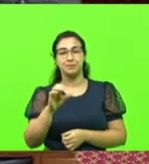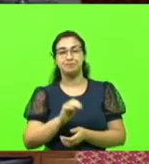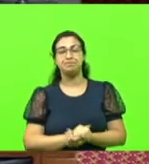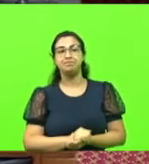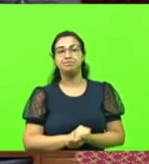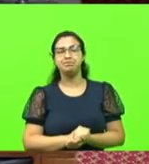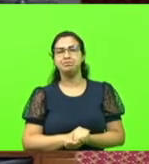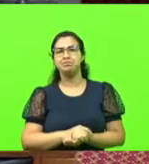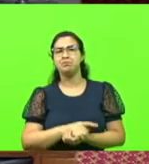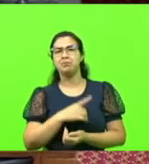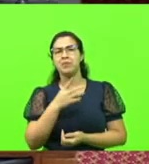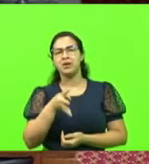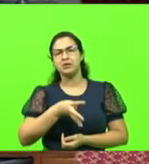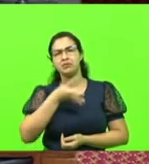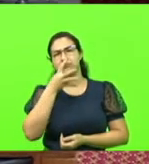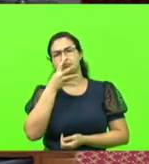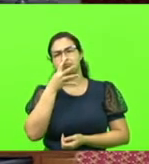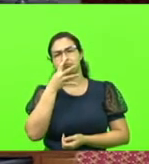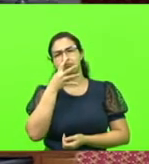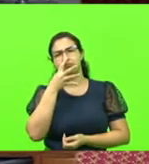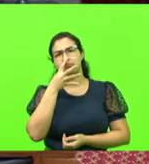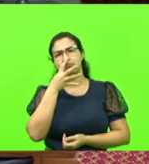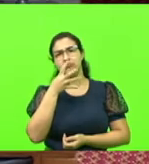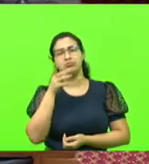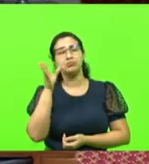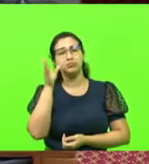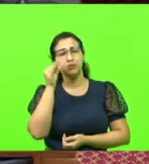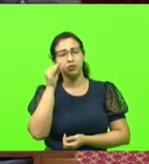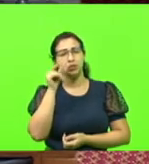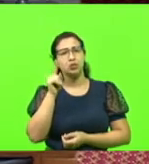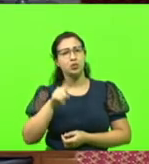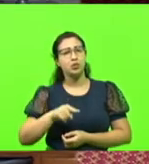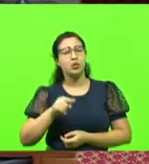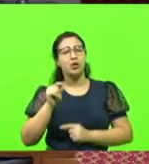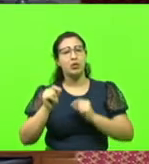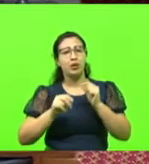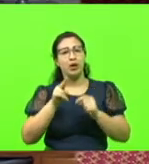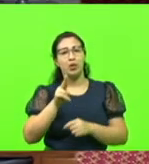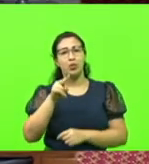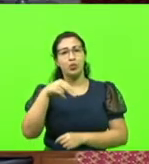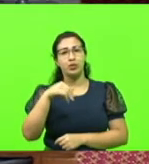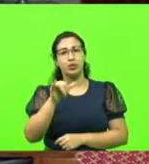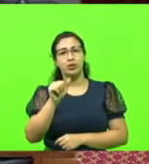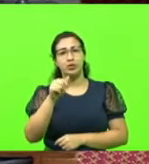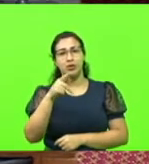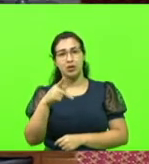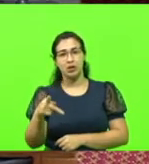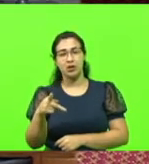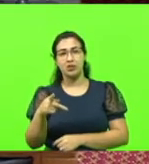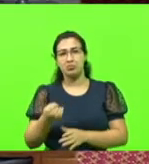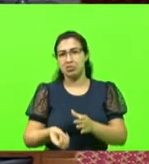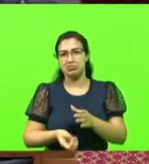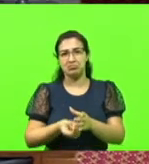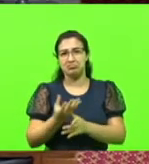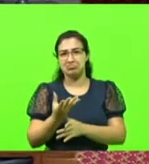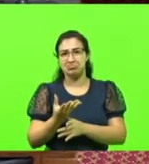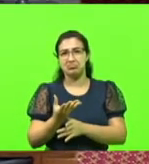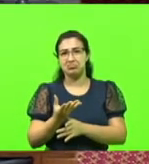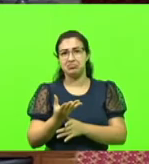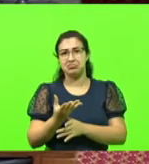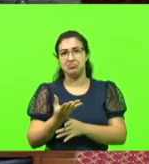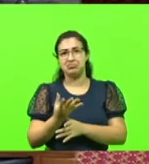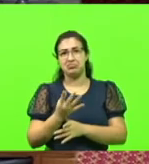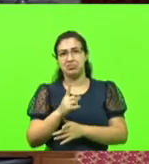mais chama a atenção em toda esta trajetória é que a UNIARP não nasceu e tampouco cresceu por iniciativa